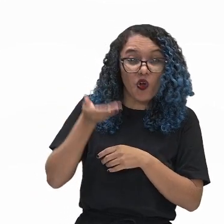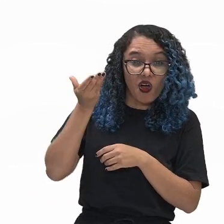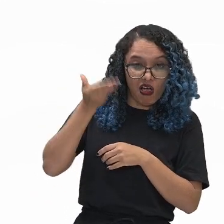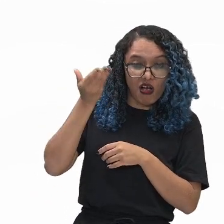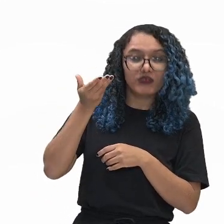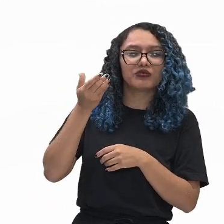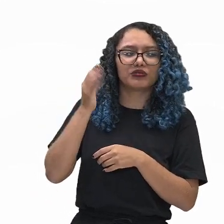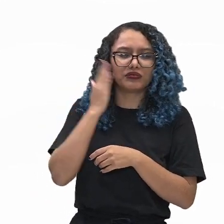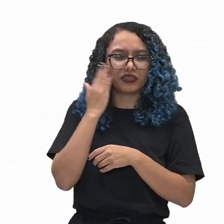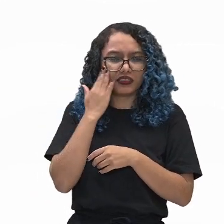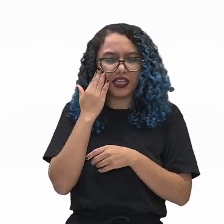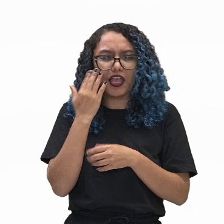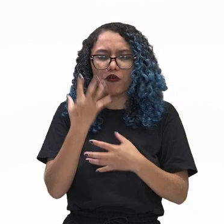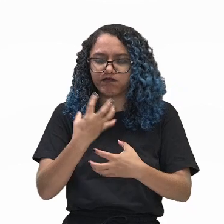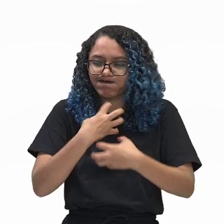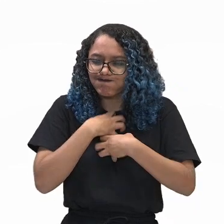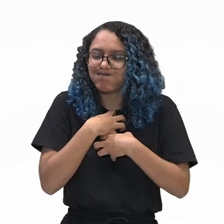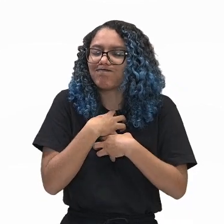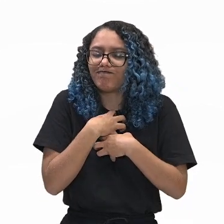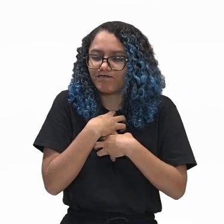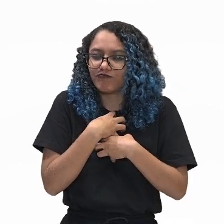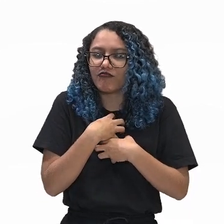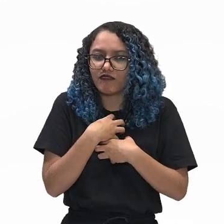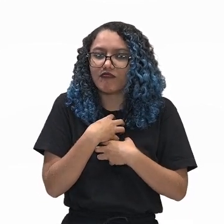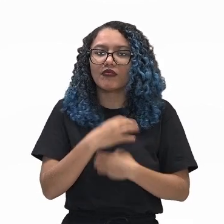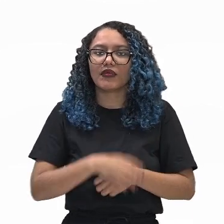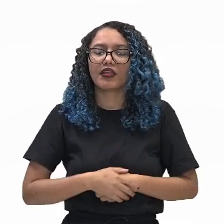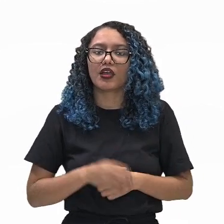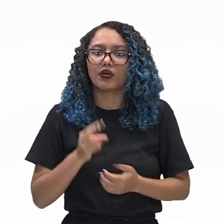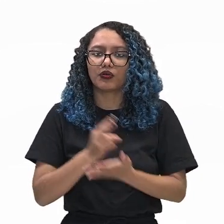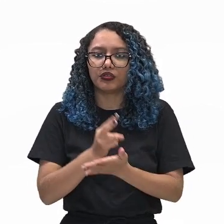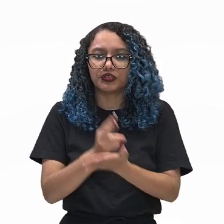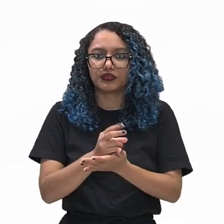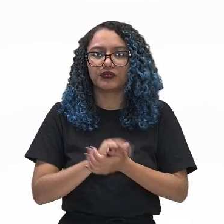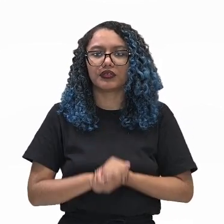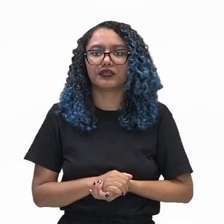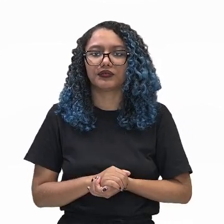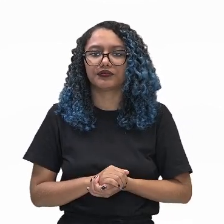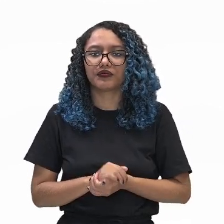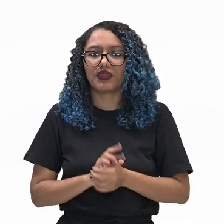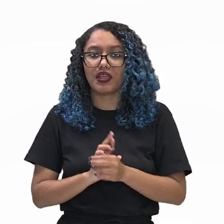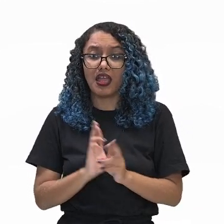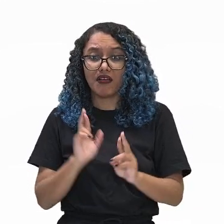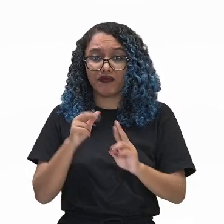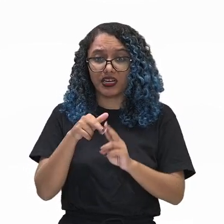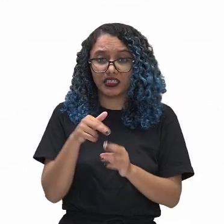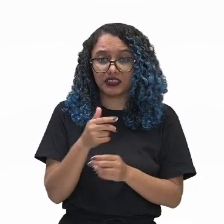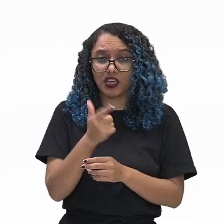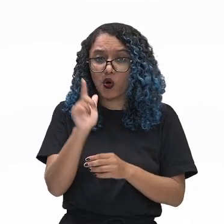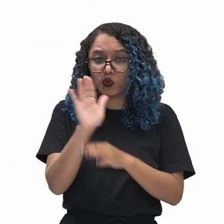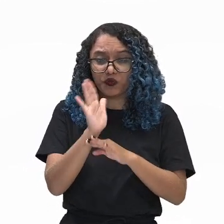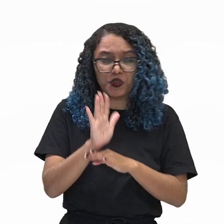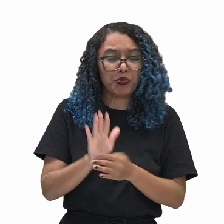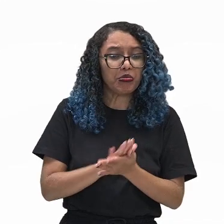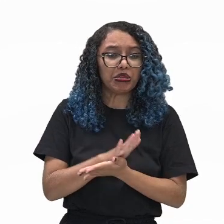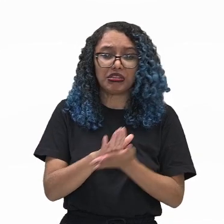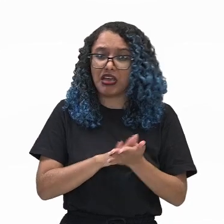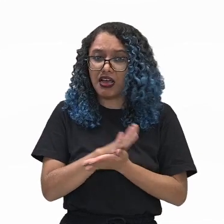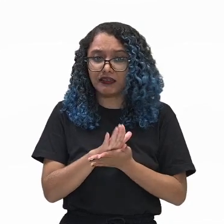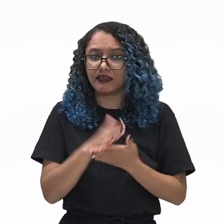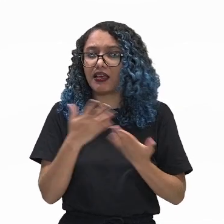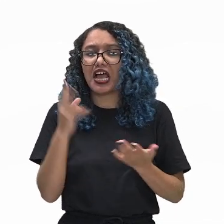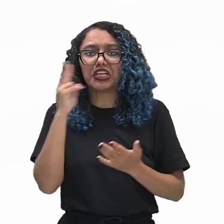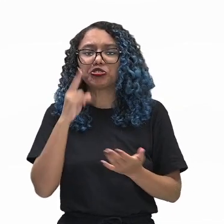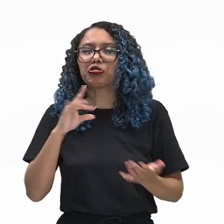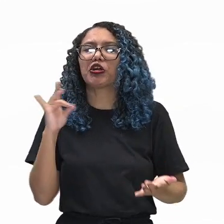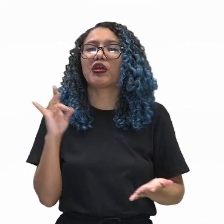alma. Beleza? Continuando, sem qualquer referência aos outros filmes, essa é uma história